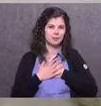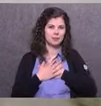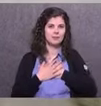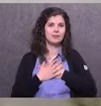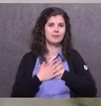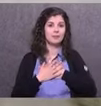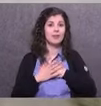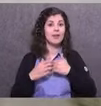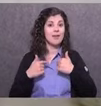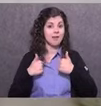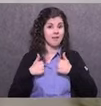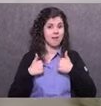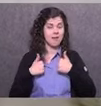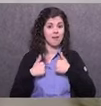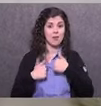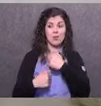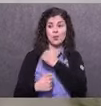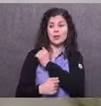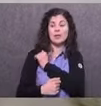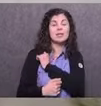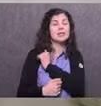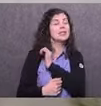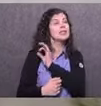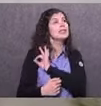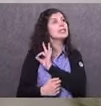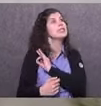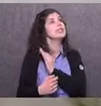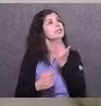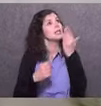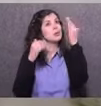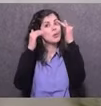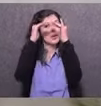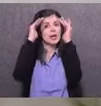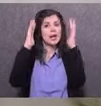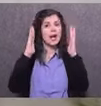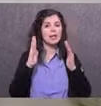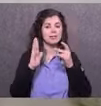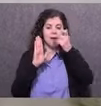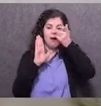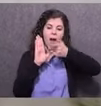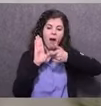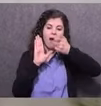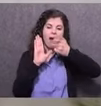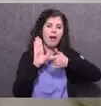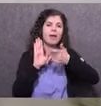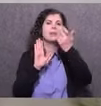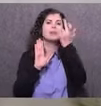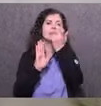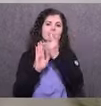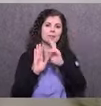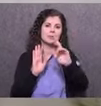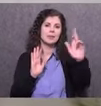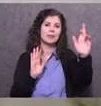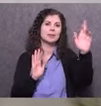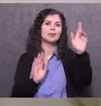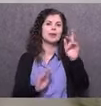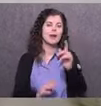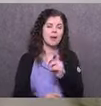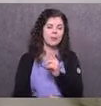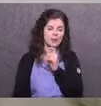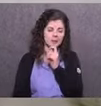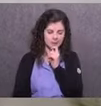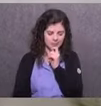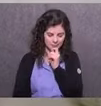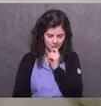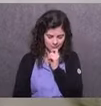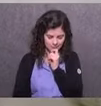Habitarei na casa do Senhor para todo o sempre. Amém.